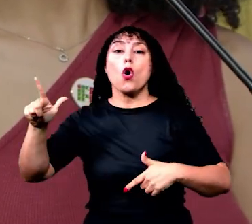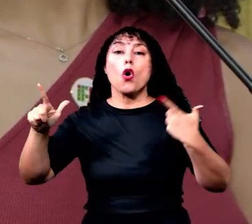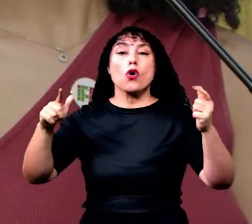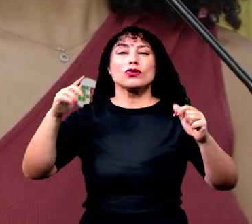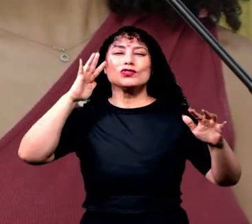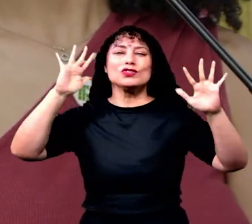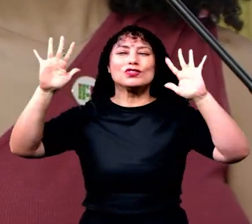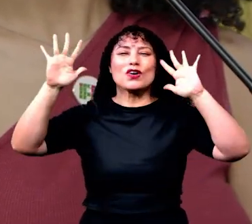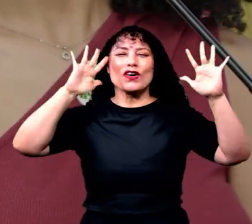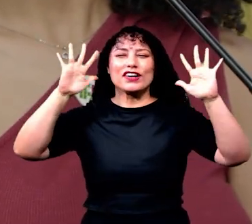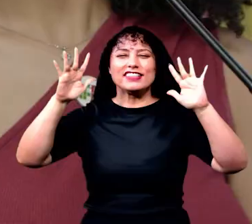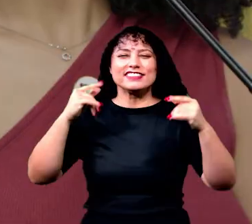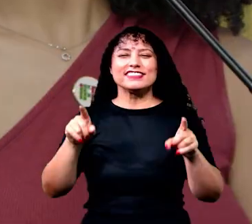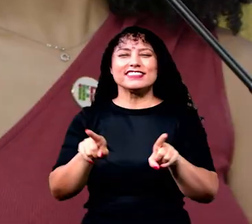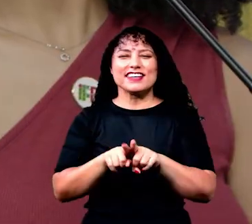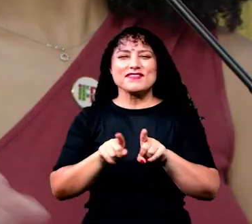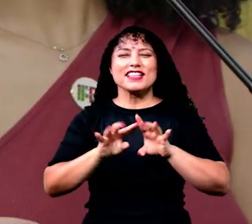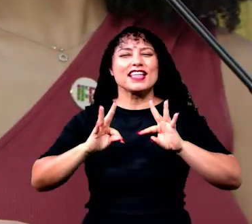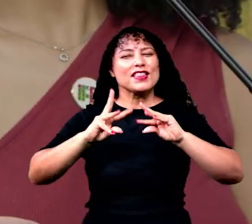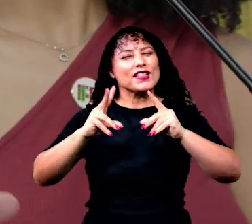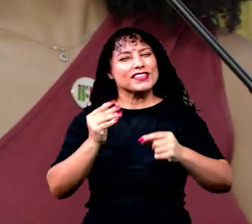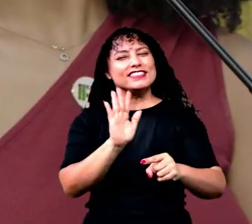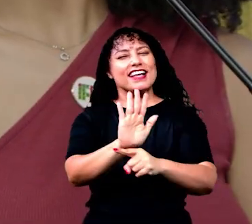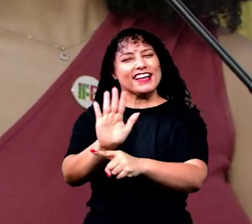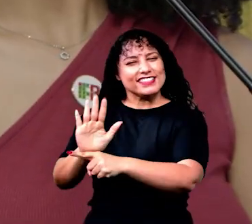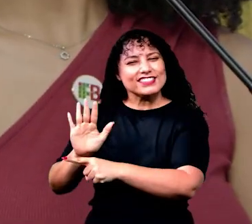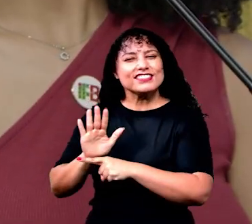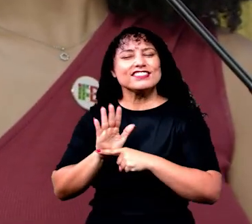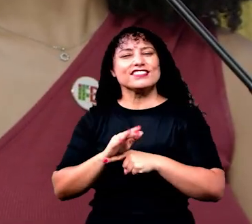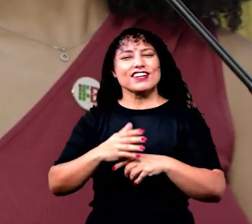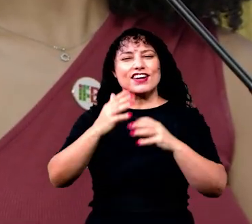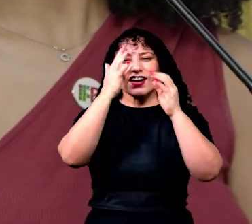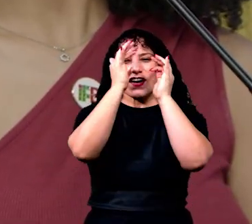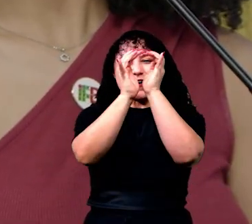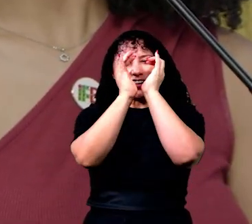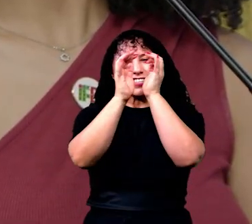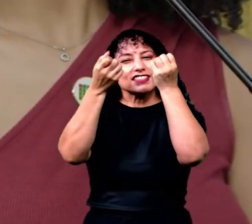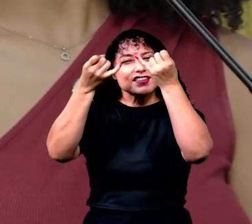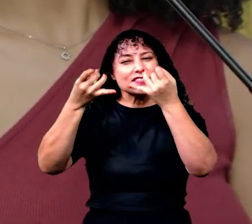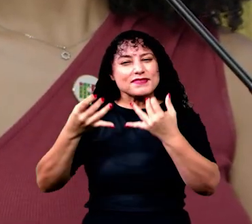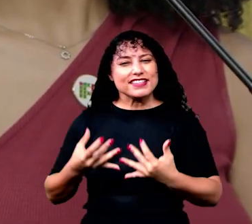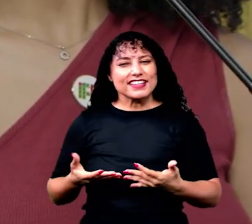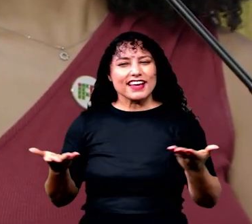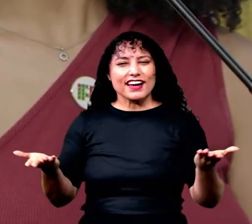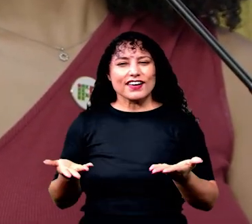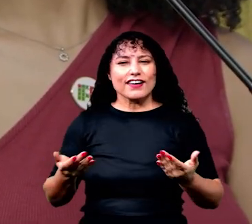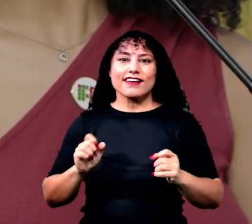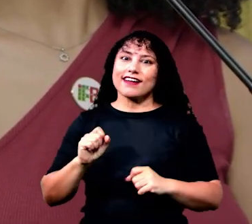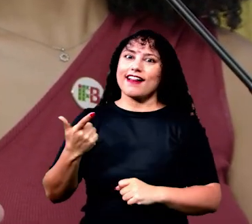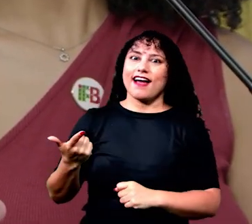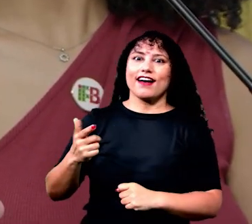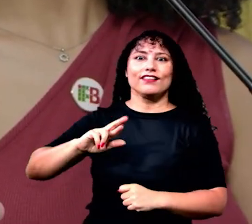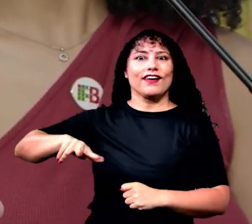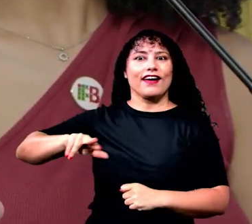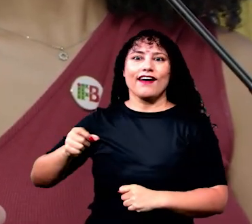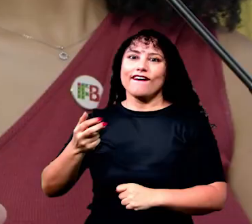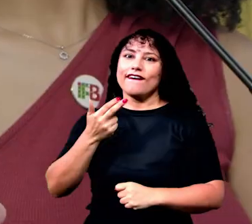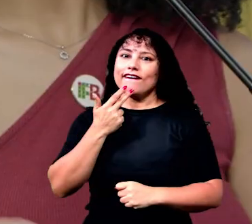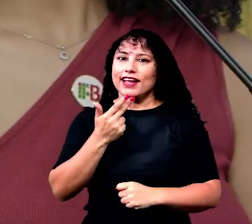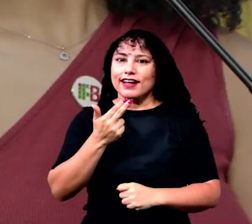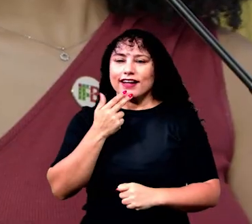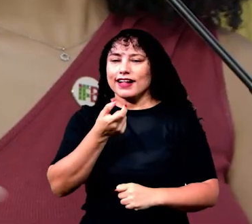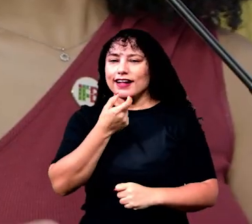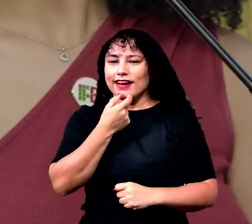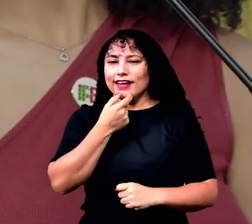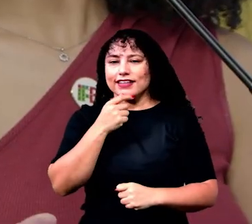outros sonhos, né. E tem todos esses benefícios aí cognitivos que a gente acabou de falar, né. Claro que não é só o